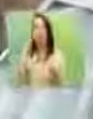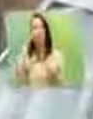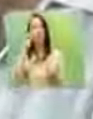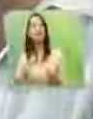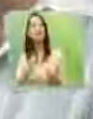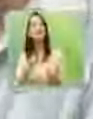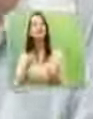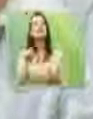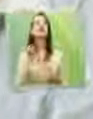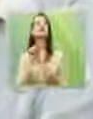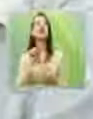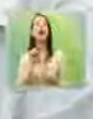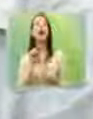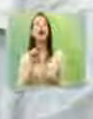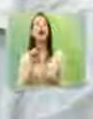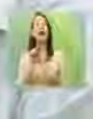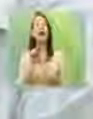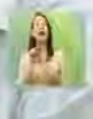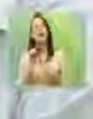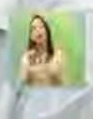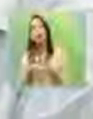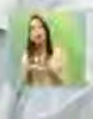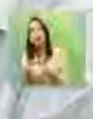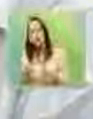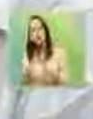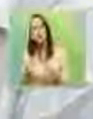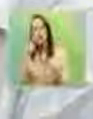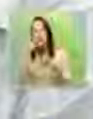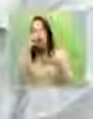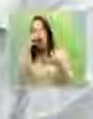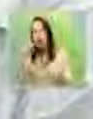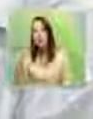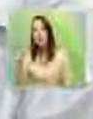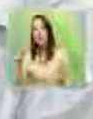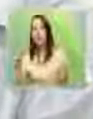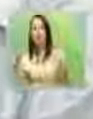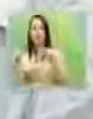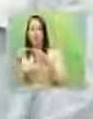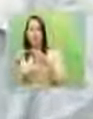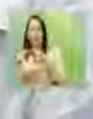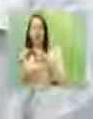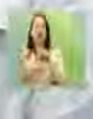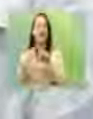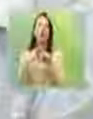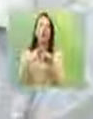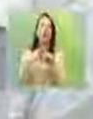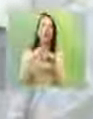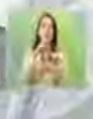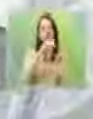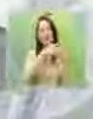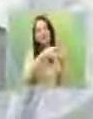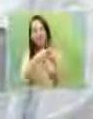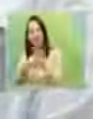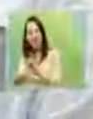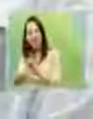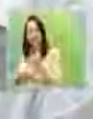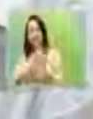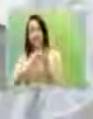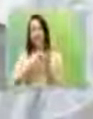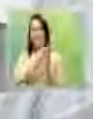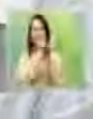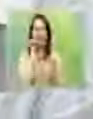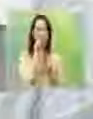mesmo, né? Da não linearidade. Eu acho que a gente tem que estar muito atento a isso, porque dentro dessa linha do que você